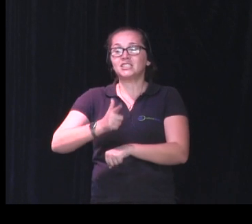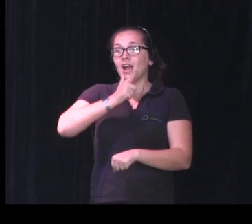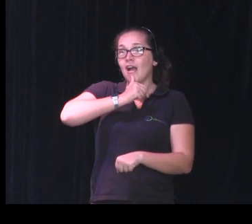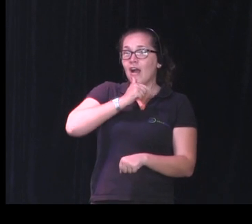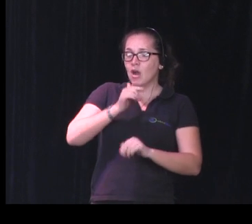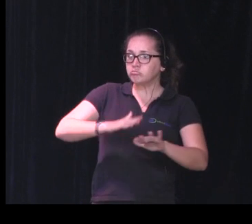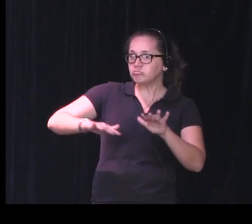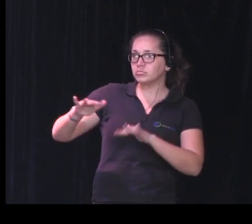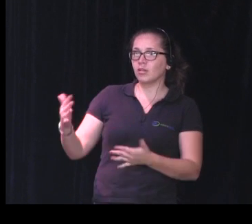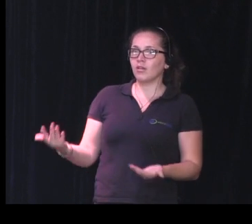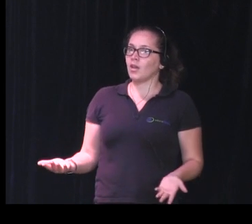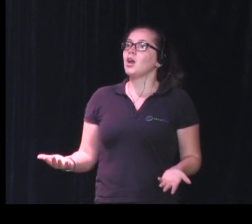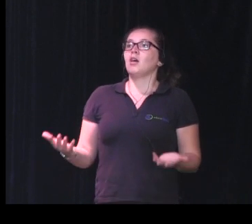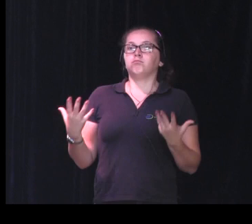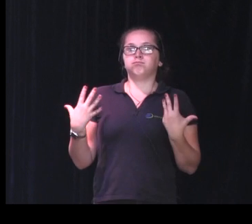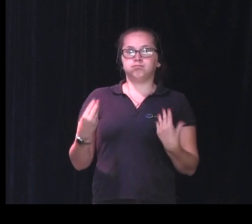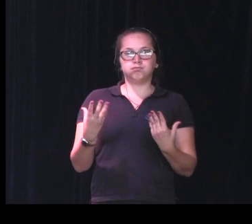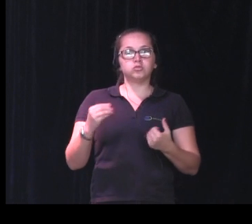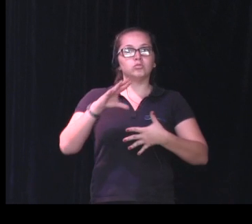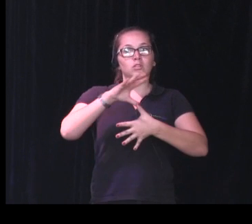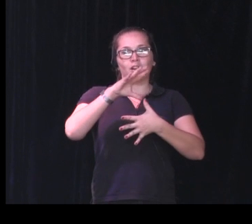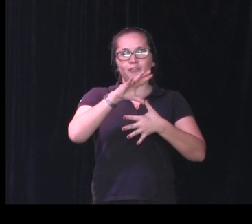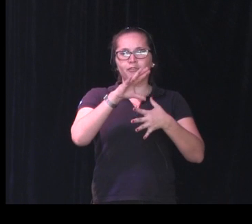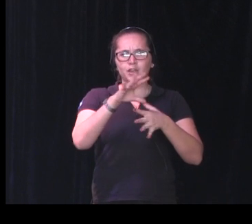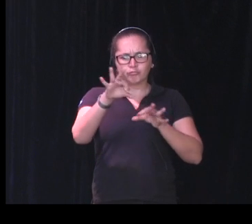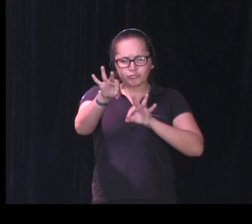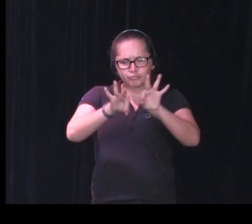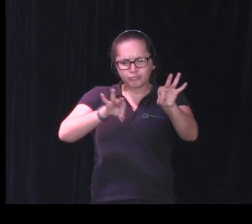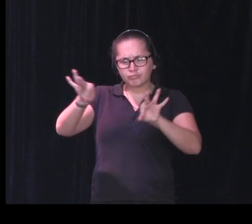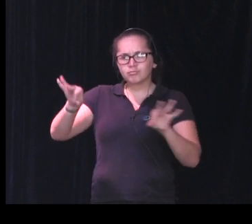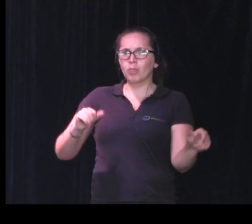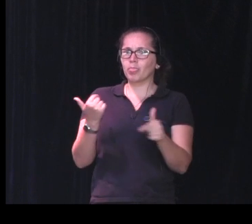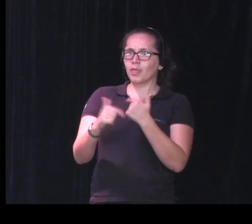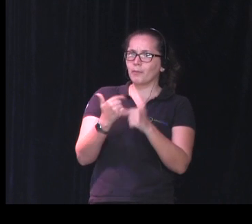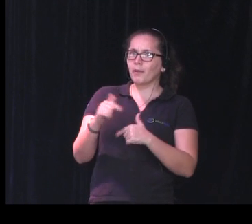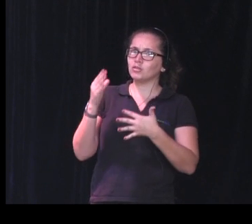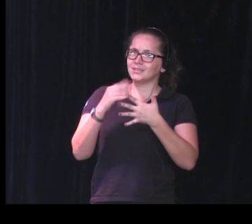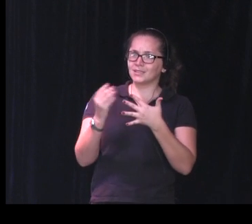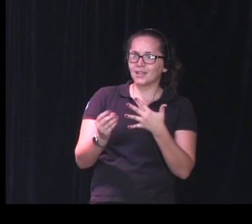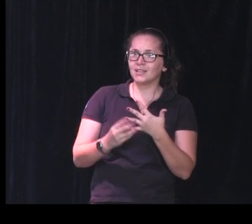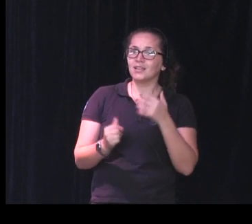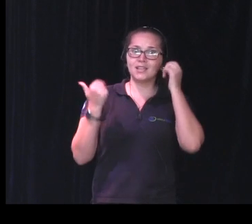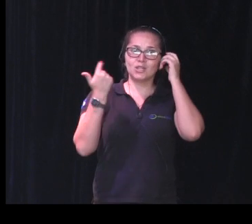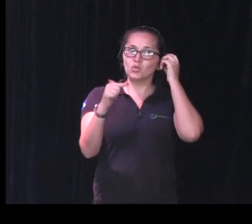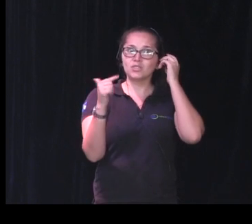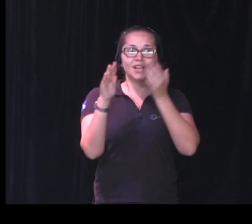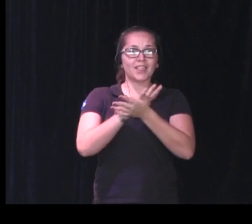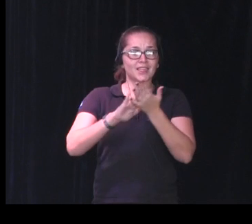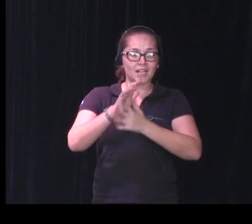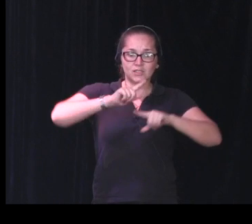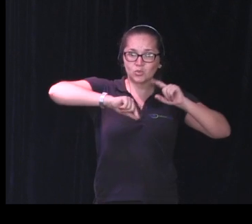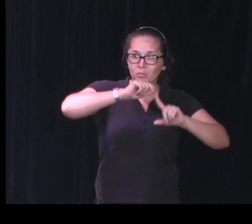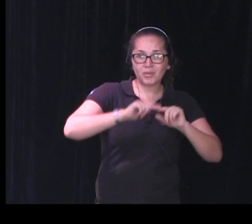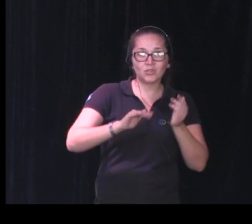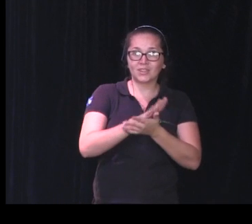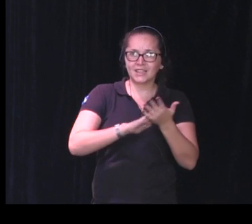termais. Gente, uma geografia medida, um trabalho hercúleo, e naquela época não tinha nem instrumento para